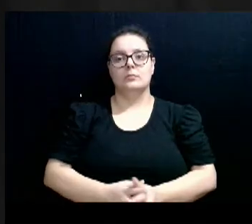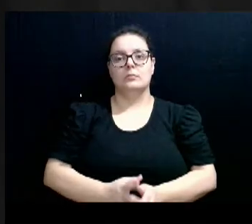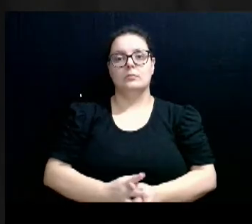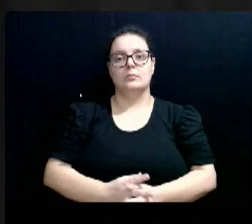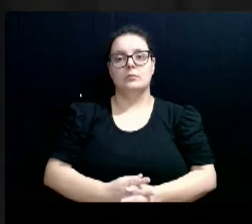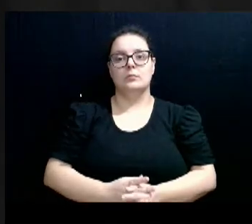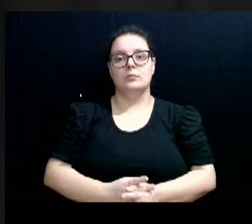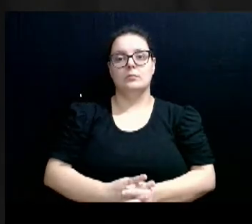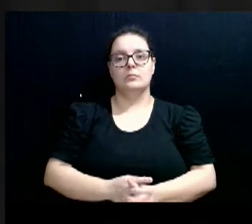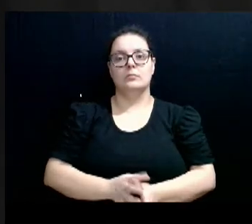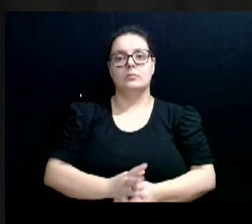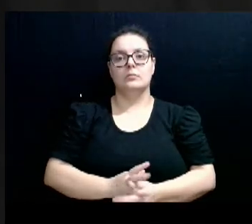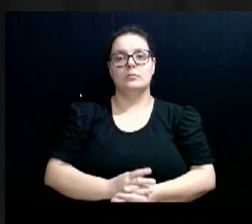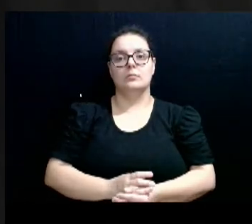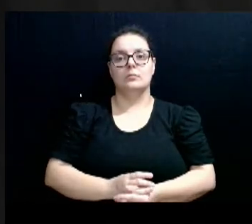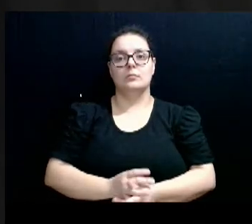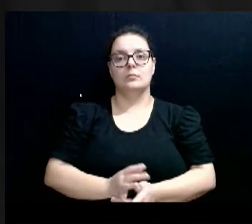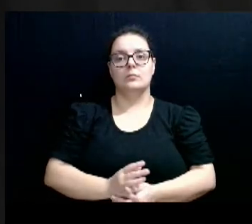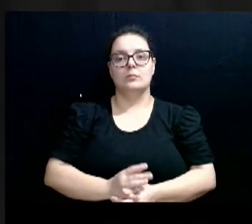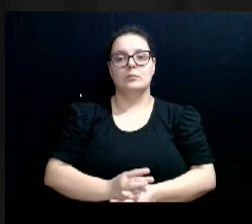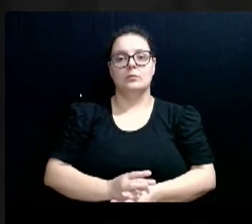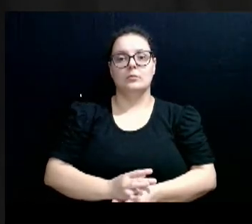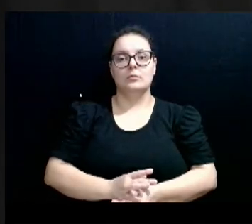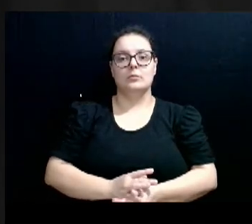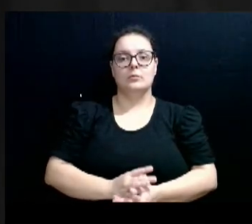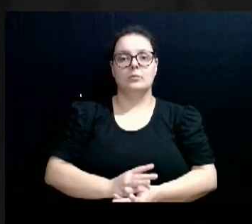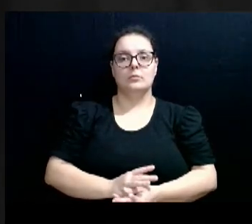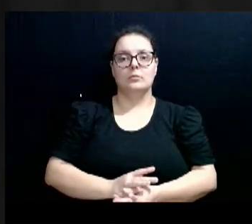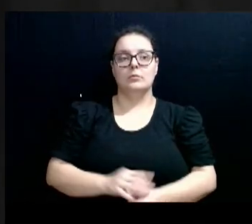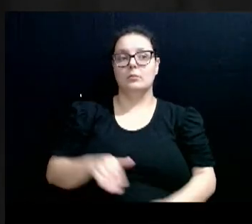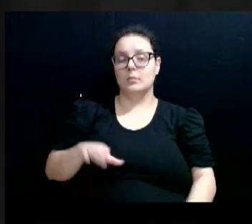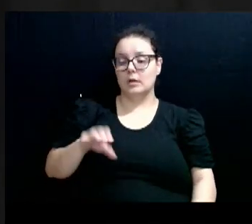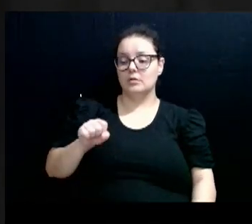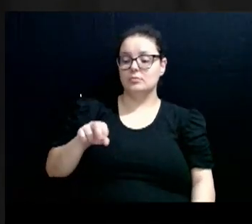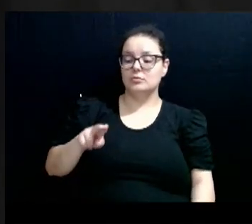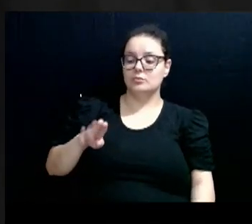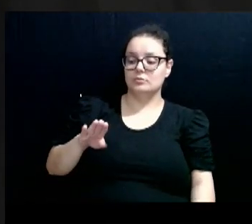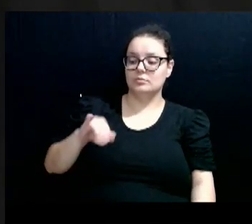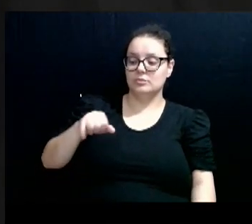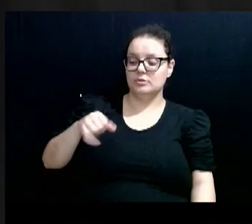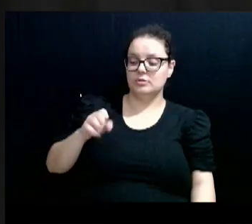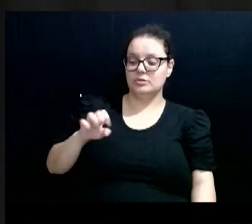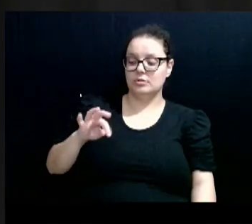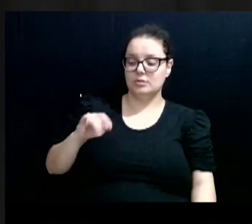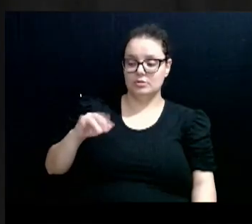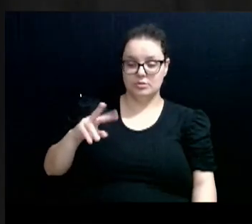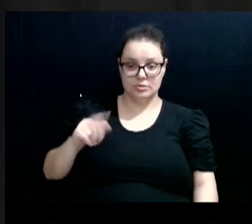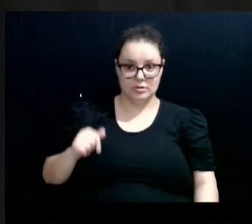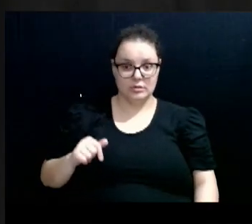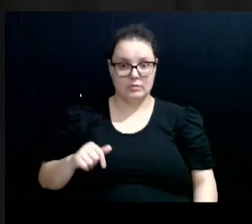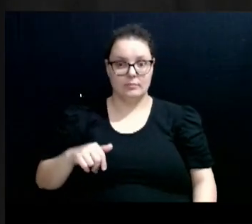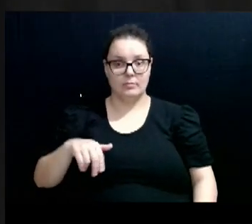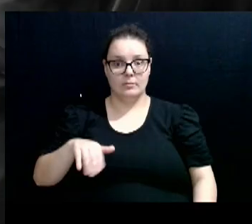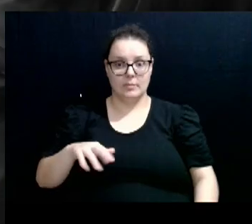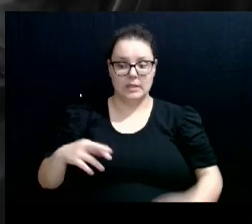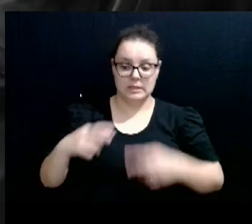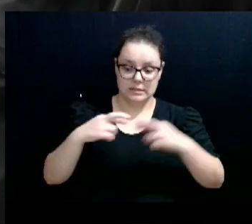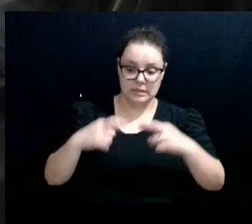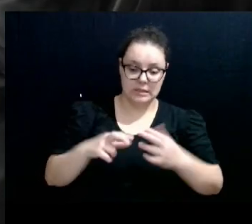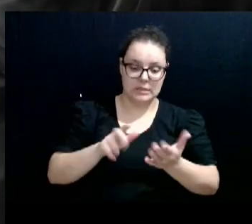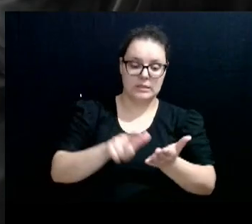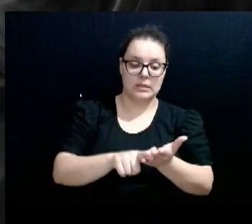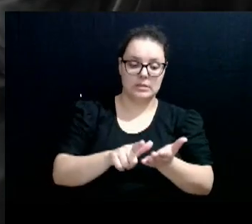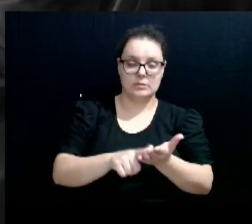eu vou dizer assim, mais subjetiva, né? Não, era mais papel mesmo, análise de documentos, né? Entendi.